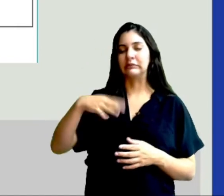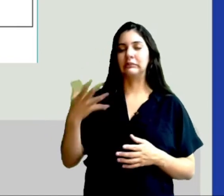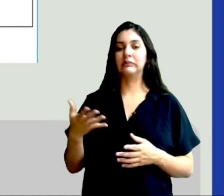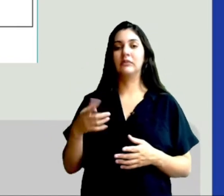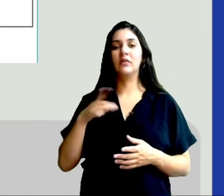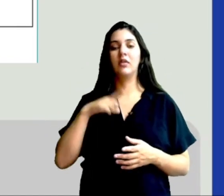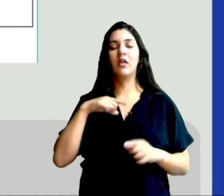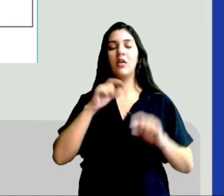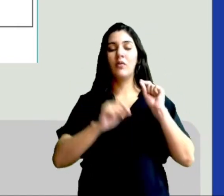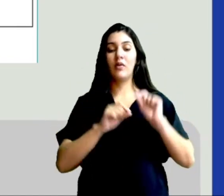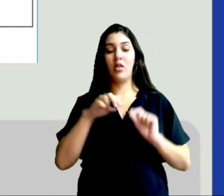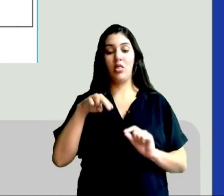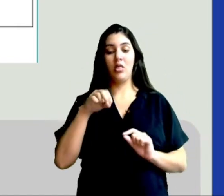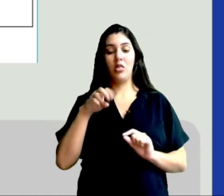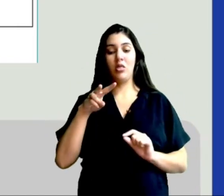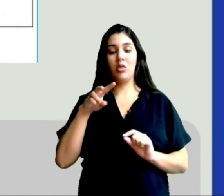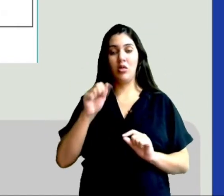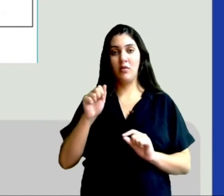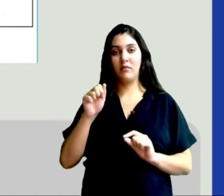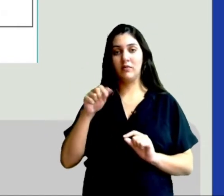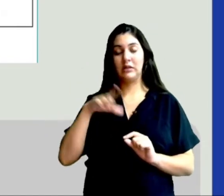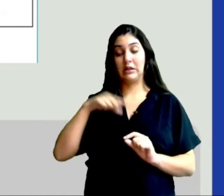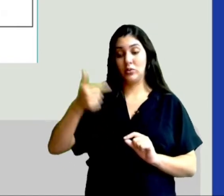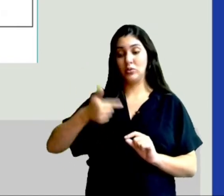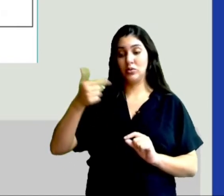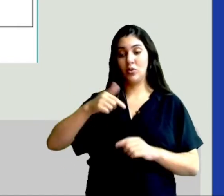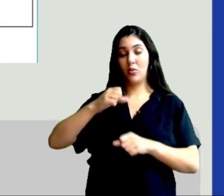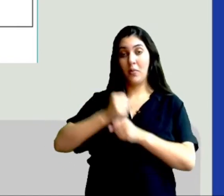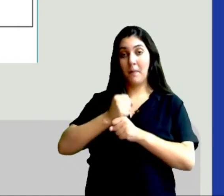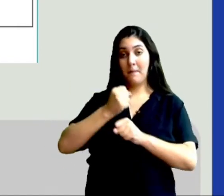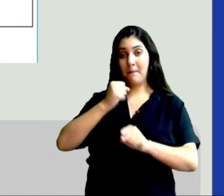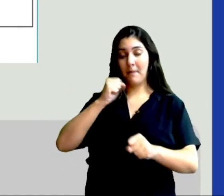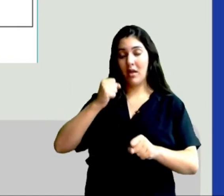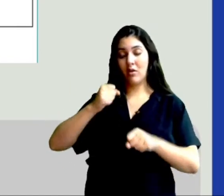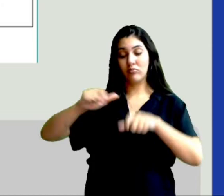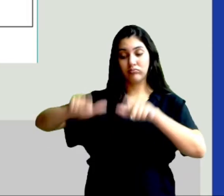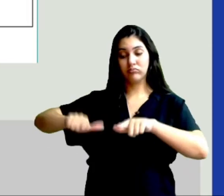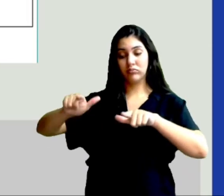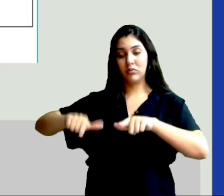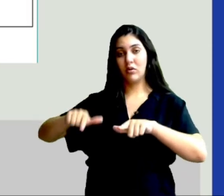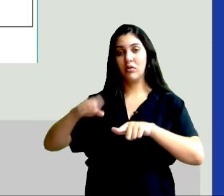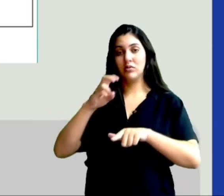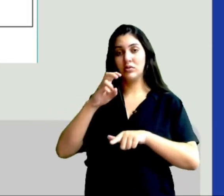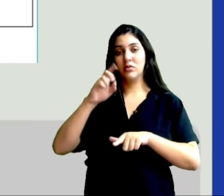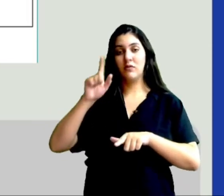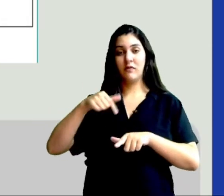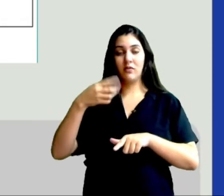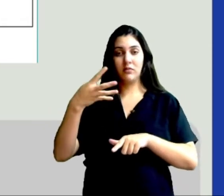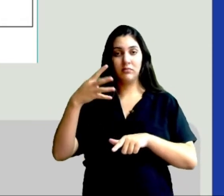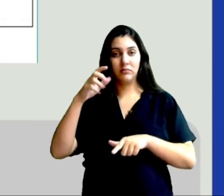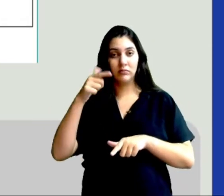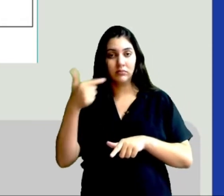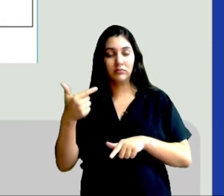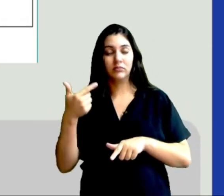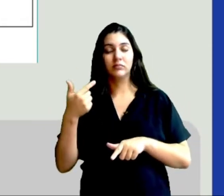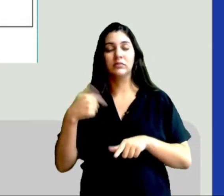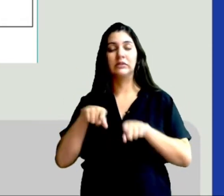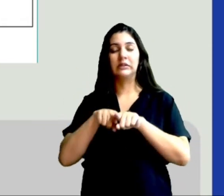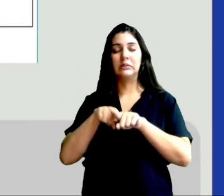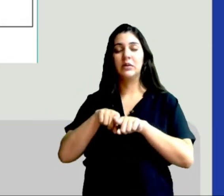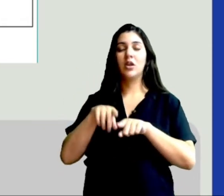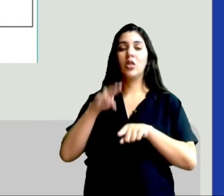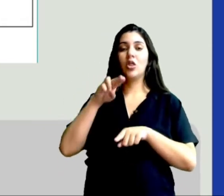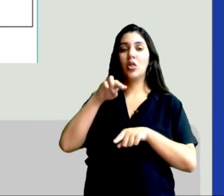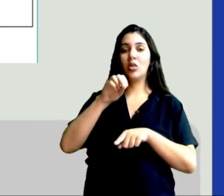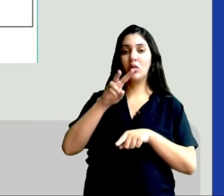Guiné é o segundo maior extensão territorial, com 5,42%, seguido de Nova